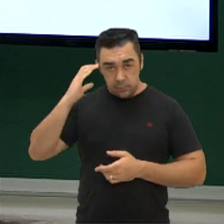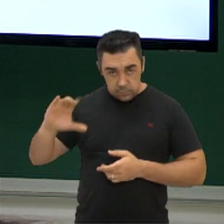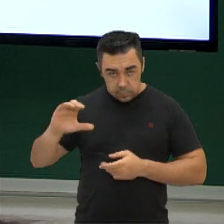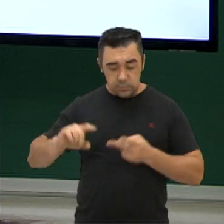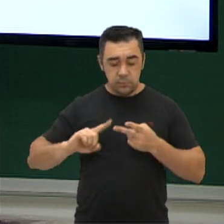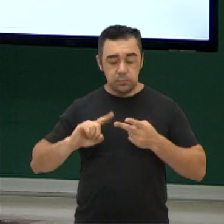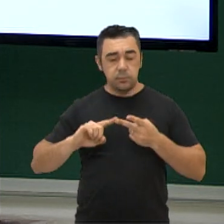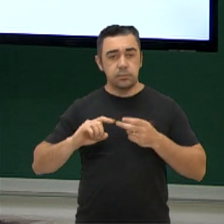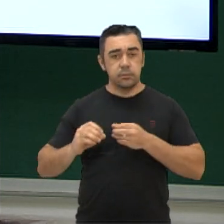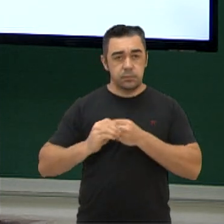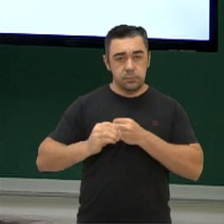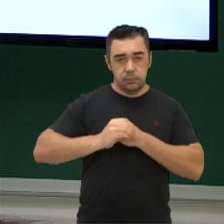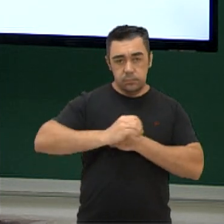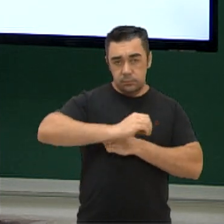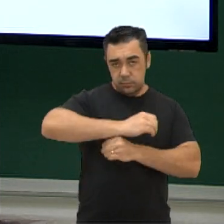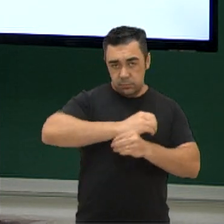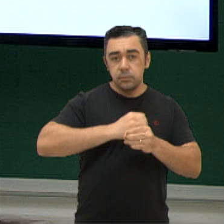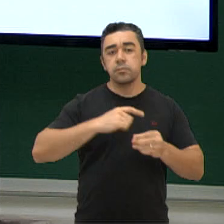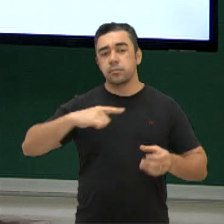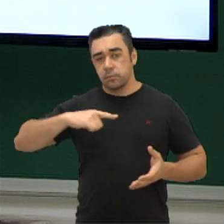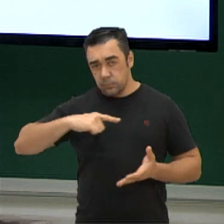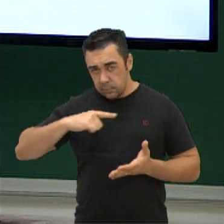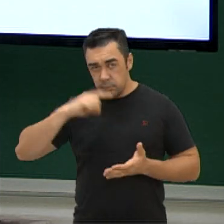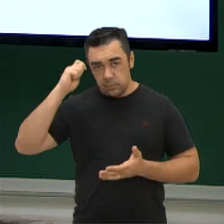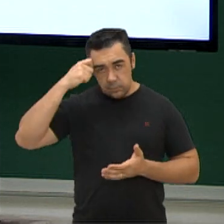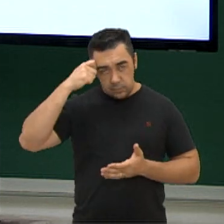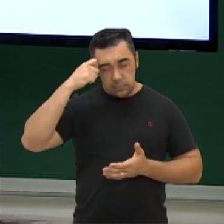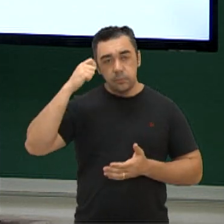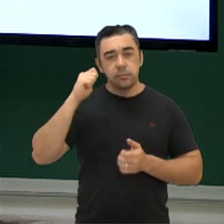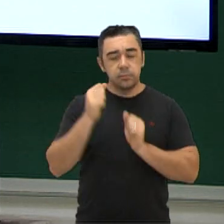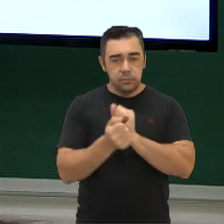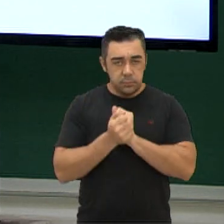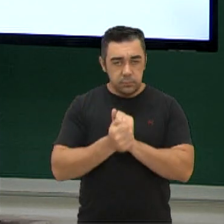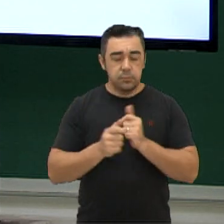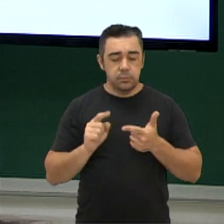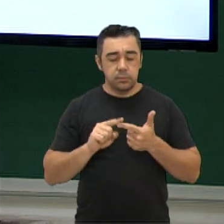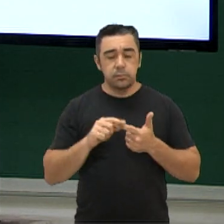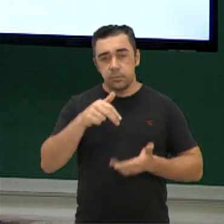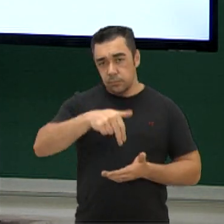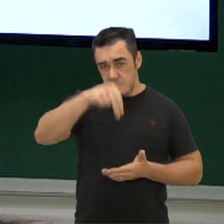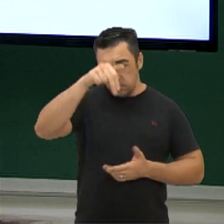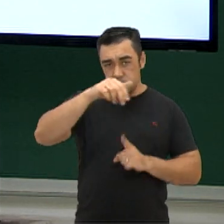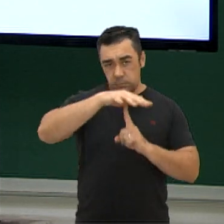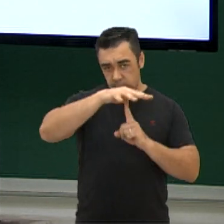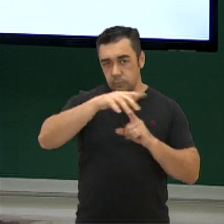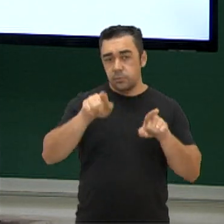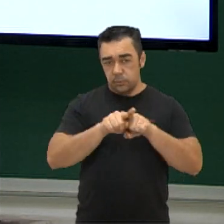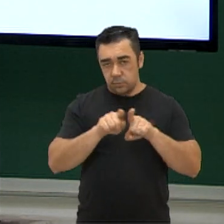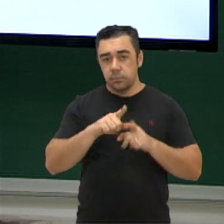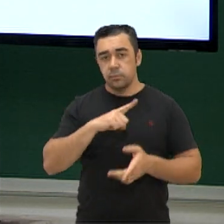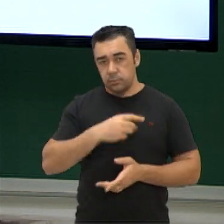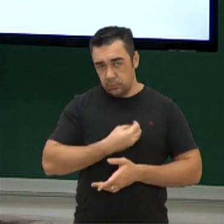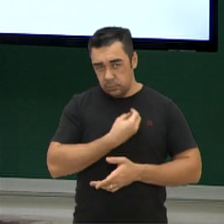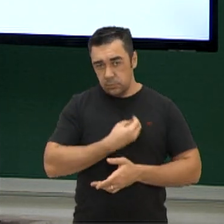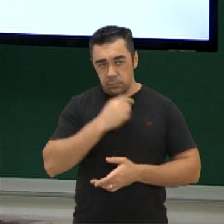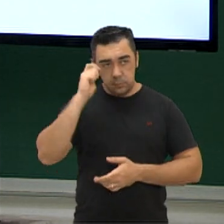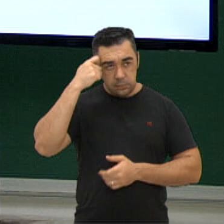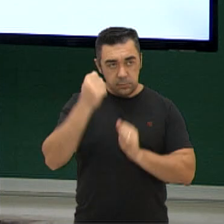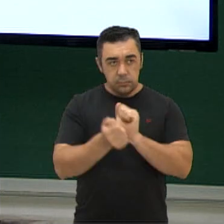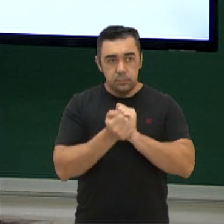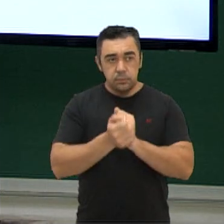região metropolitana havia essa presença de escravos. No norte do estado do Paraná também havia essa presença de escravos. E daí eu trago